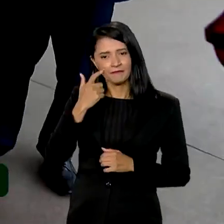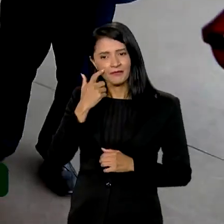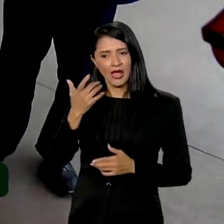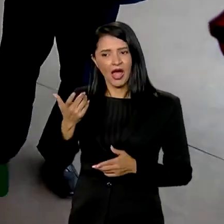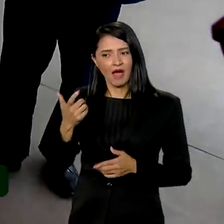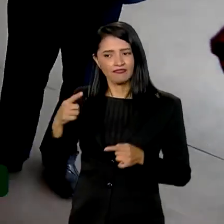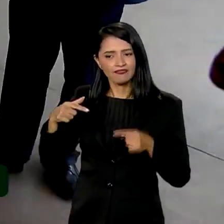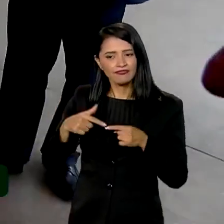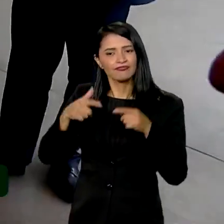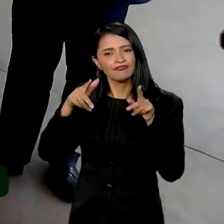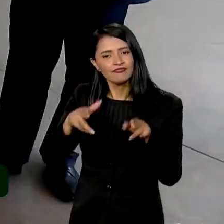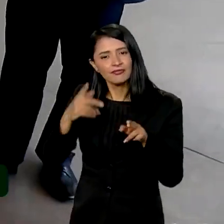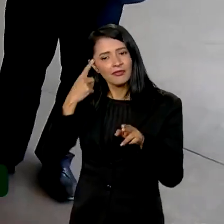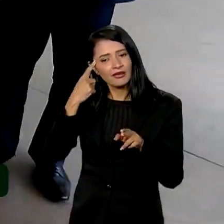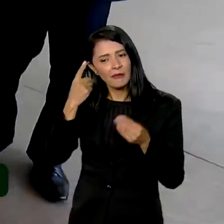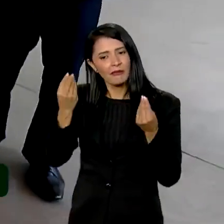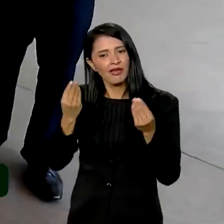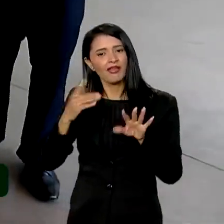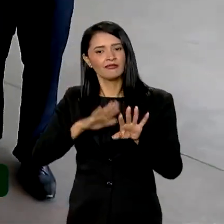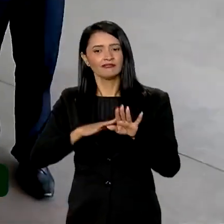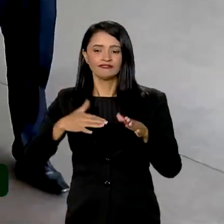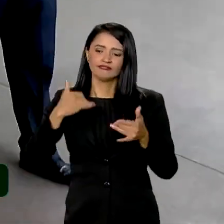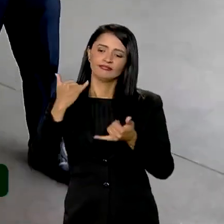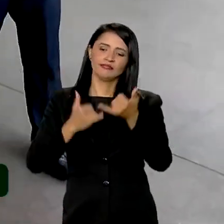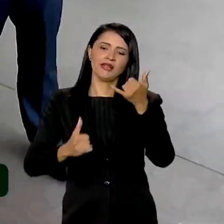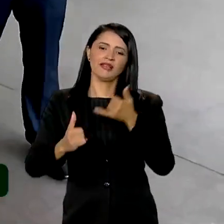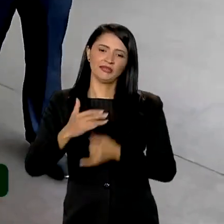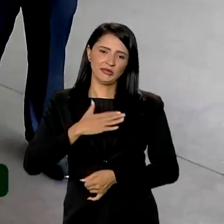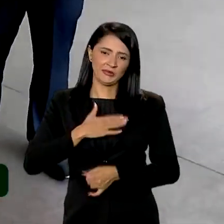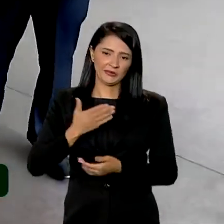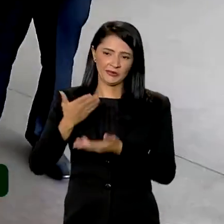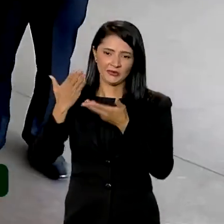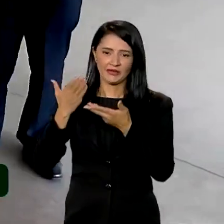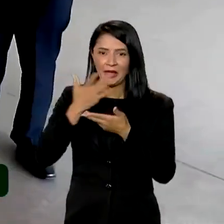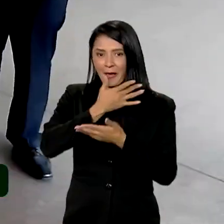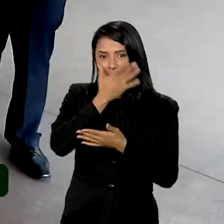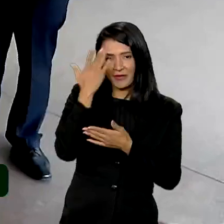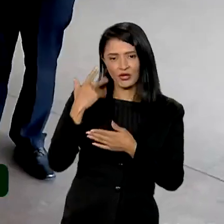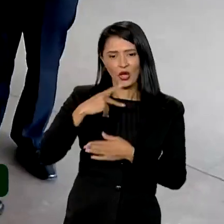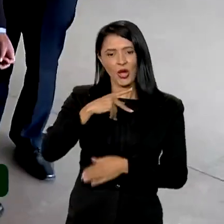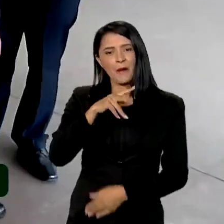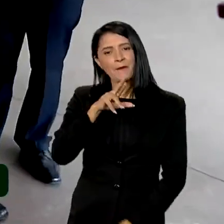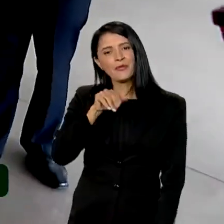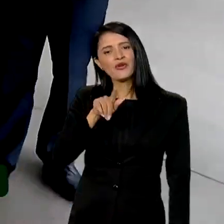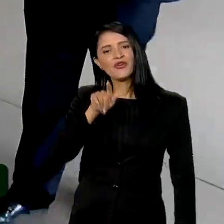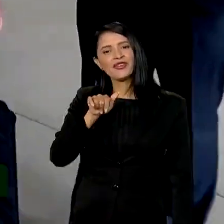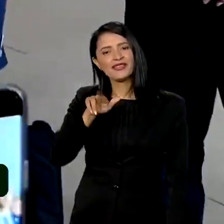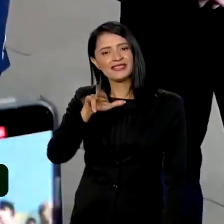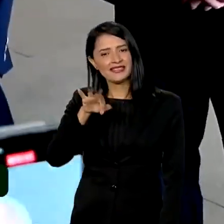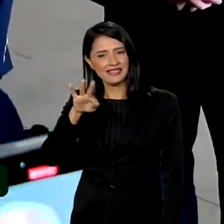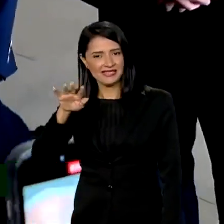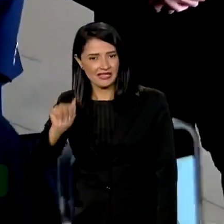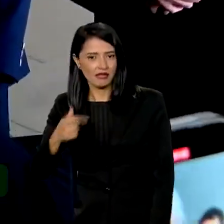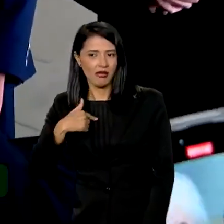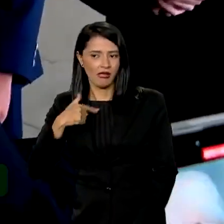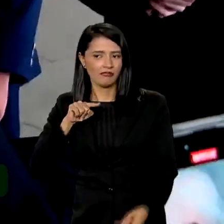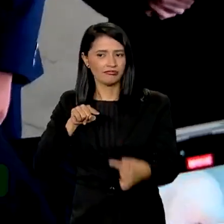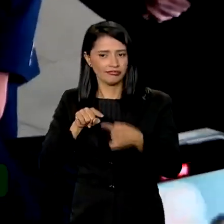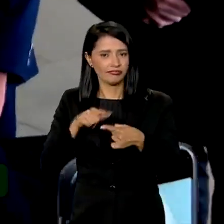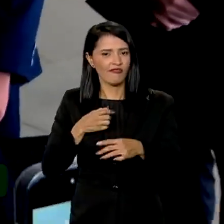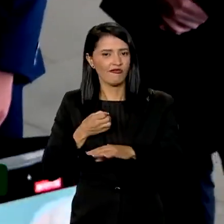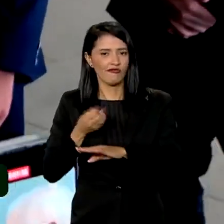lado ideológico mais próximo, sabe, das pessoas progressistas no mundo. Eu pretendo viajar ao México esse